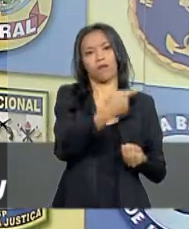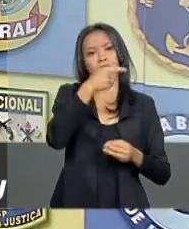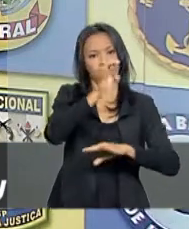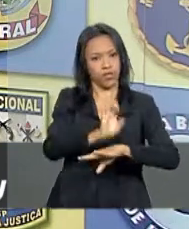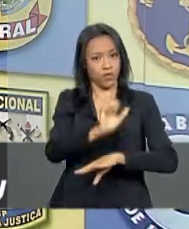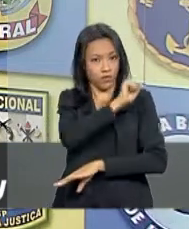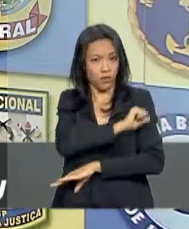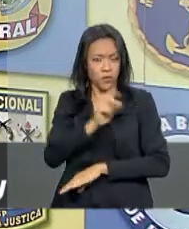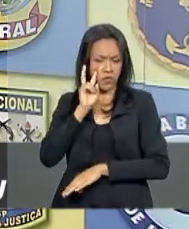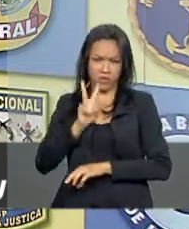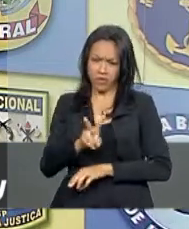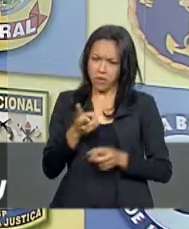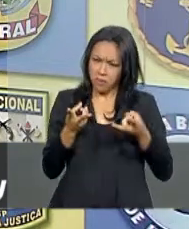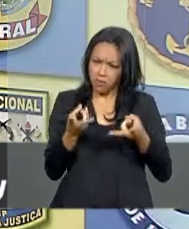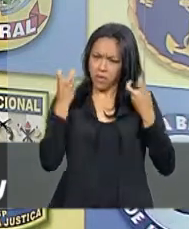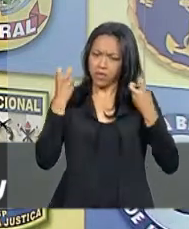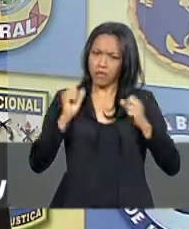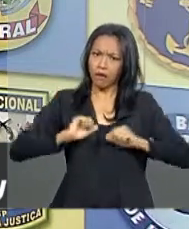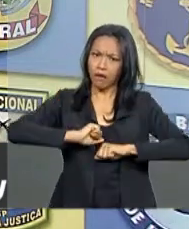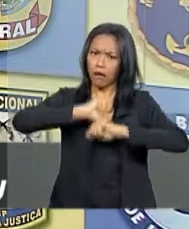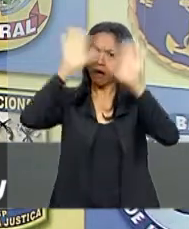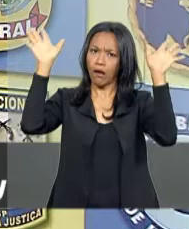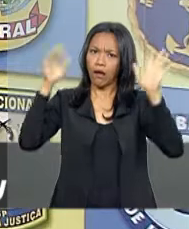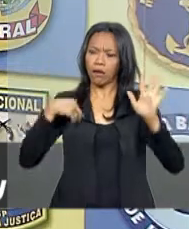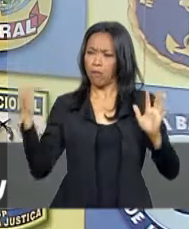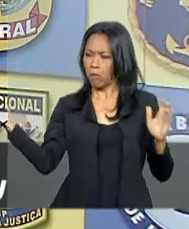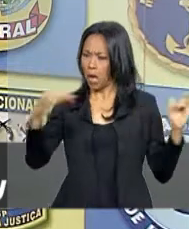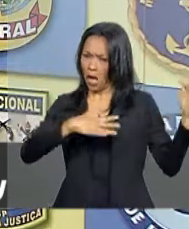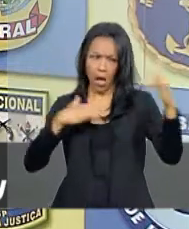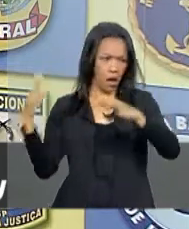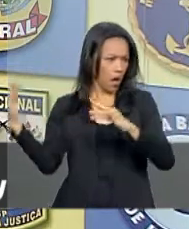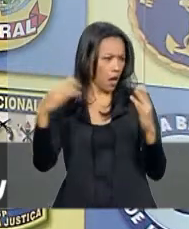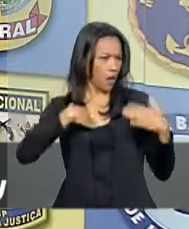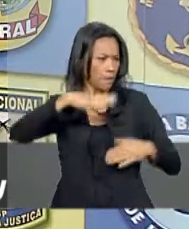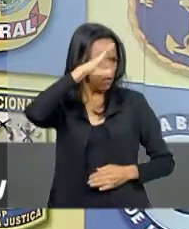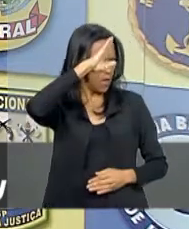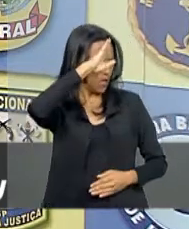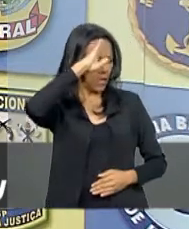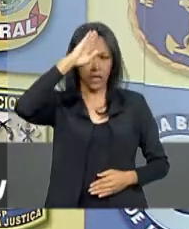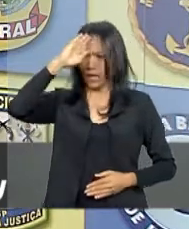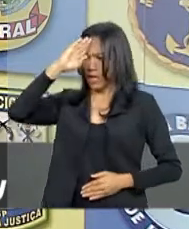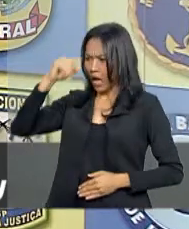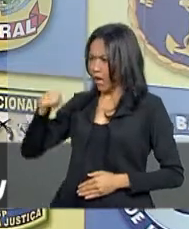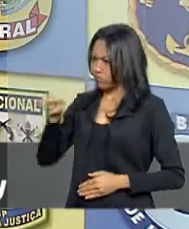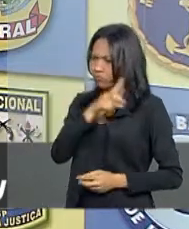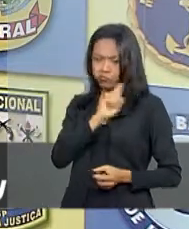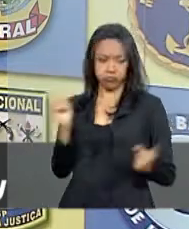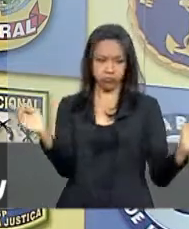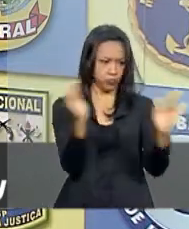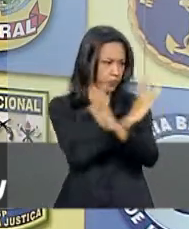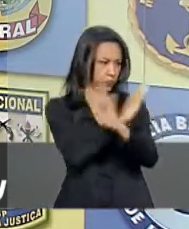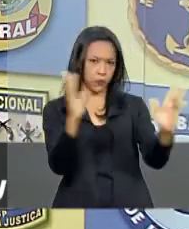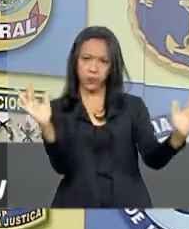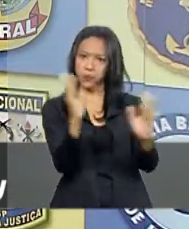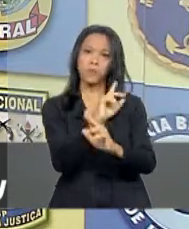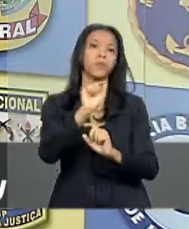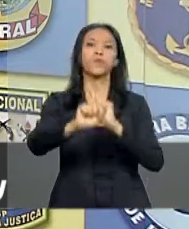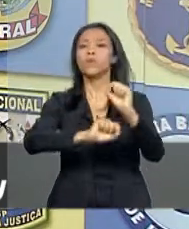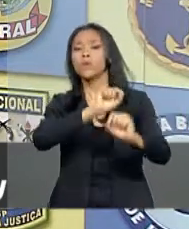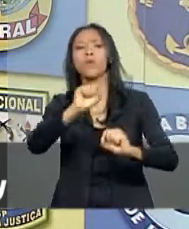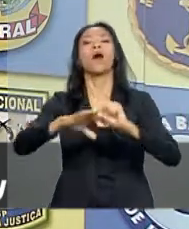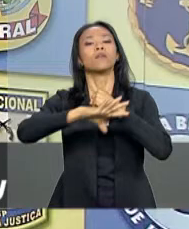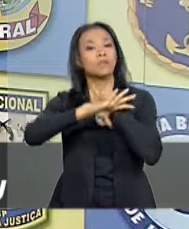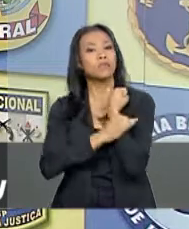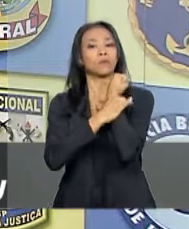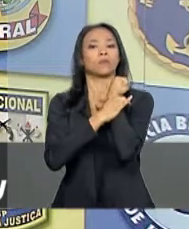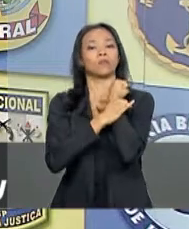notar claramente a movimentação de militares aqui na cidade, principalmente aqui no centro do Rio de Janeiro, realizando a segurança